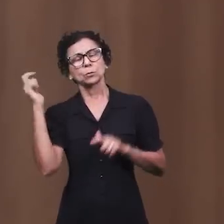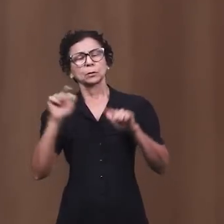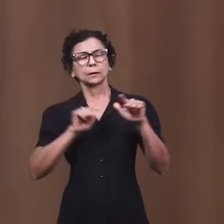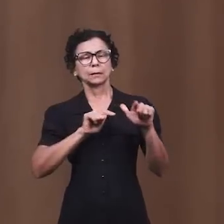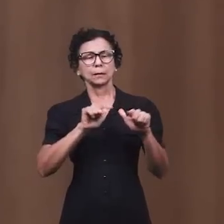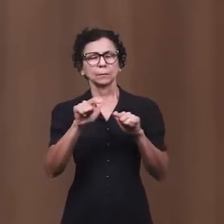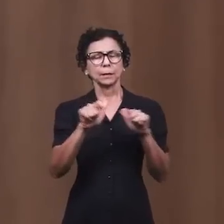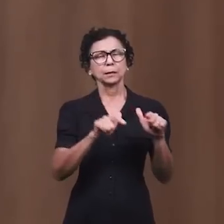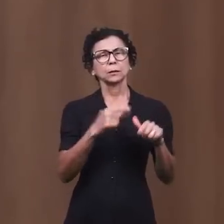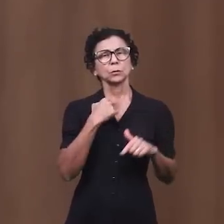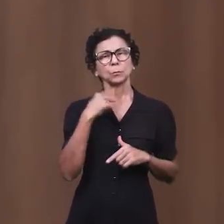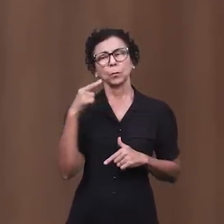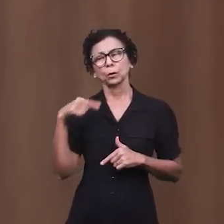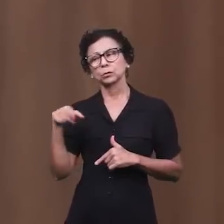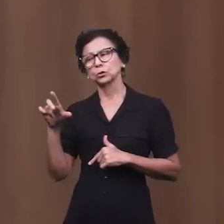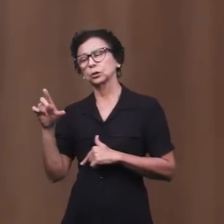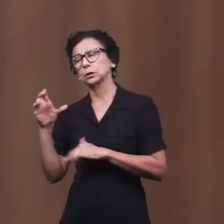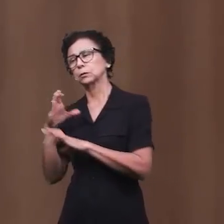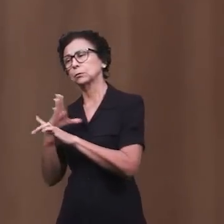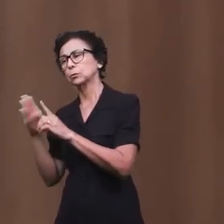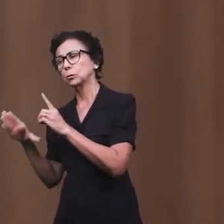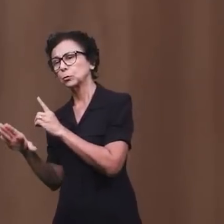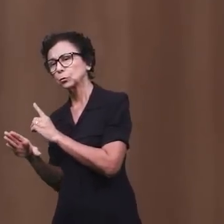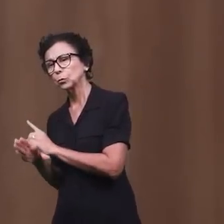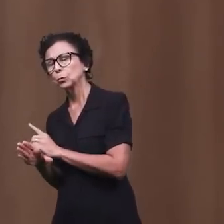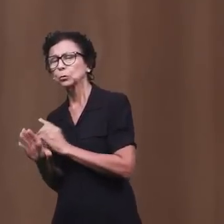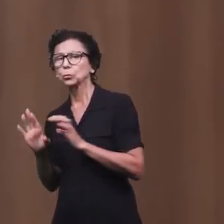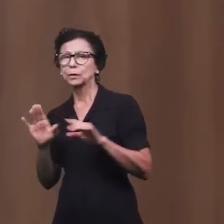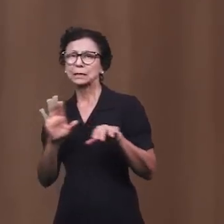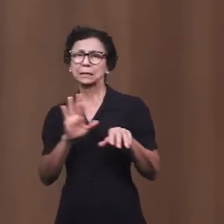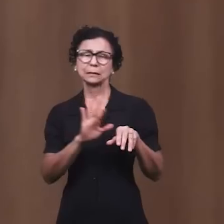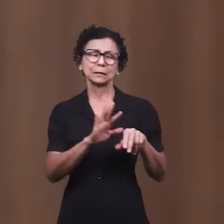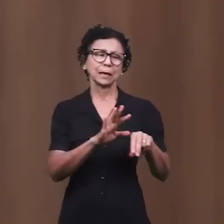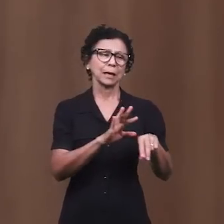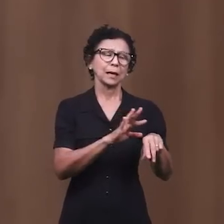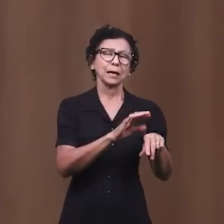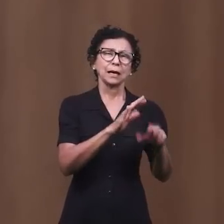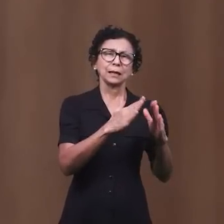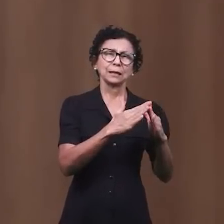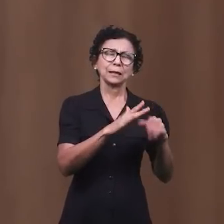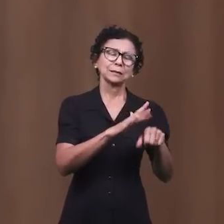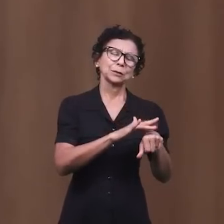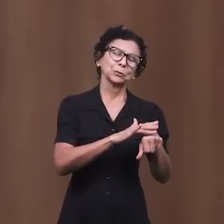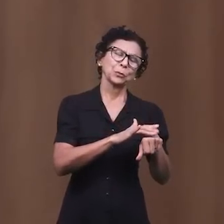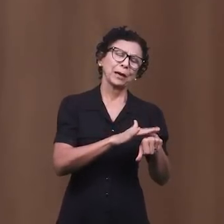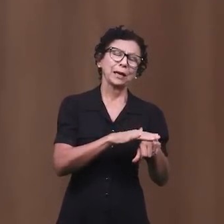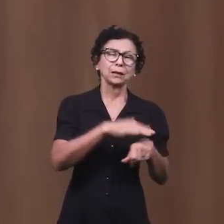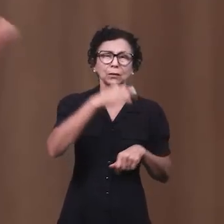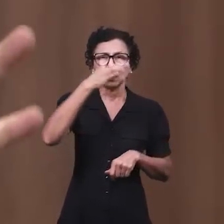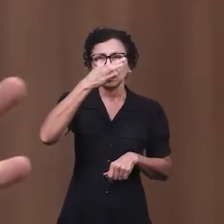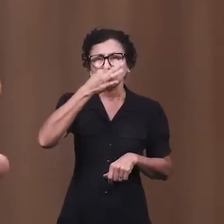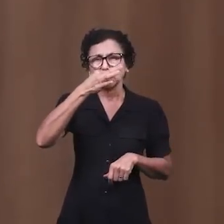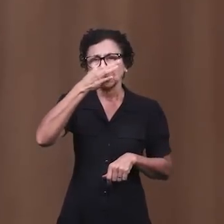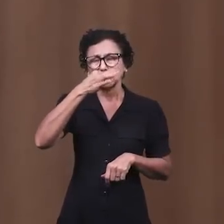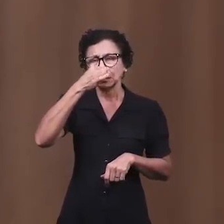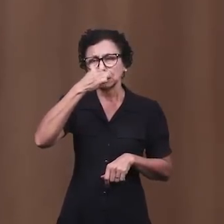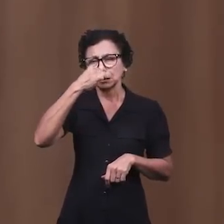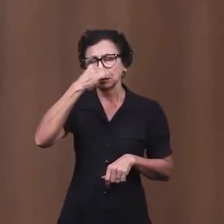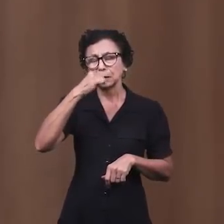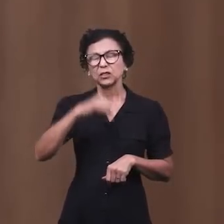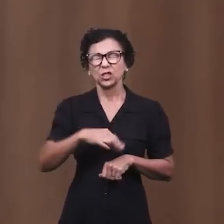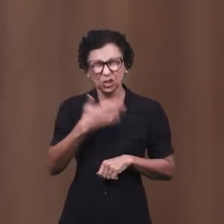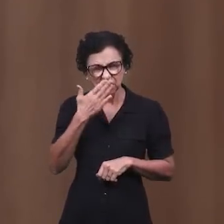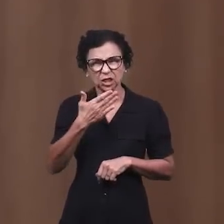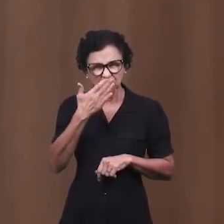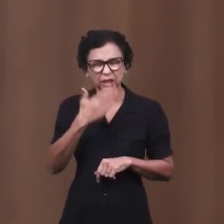plantão, aquele irmão que não pode ver o culto, aquele irmão que está doente em casa, pegou uma gripe, não quer passar a gripe para os irmãos, está tudo certo, está tudo certo.